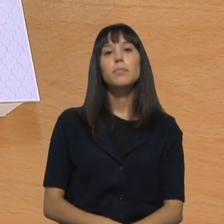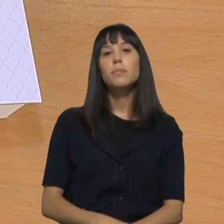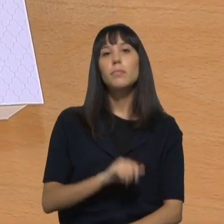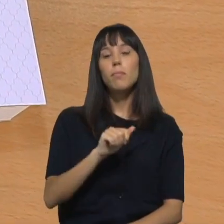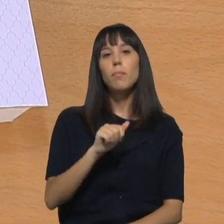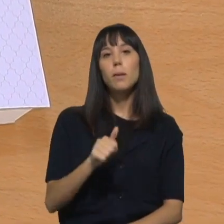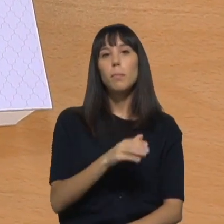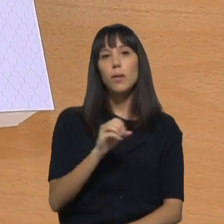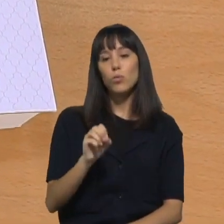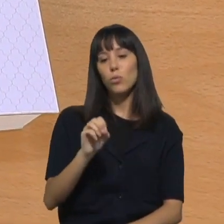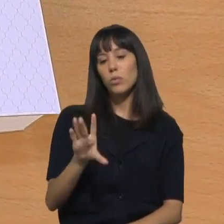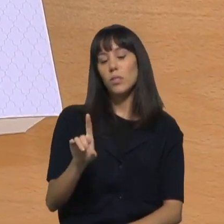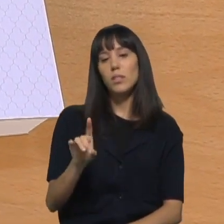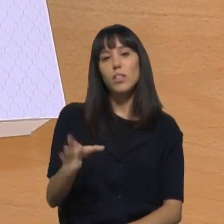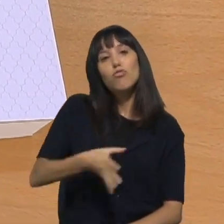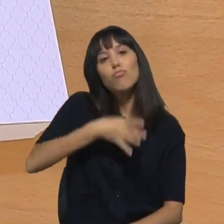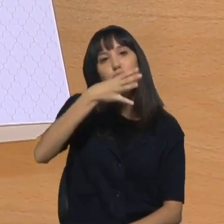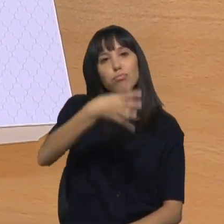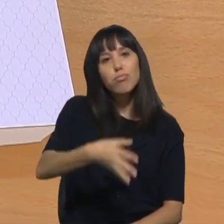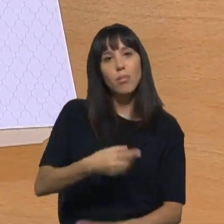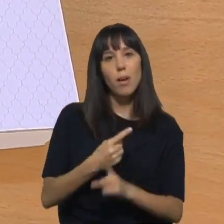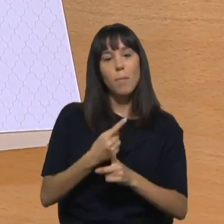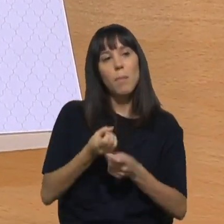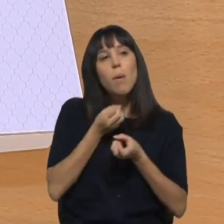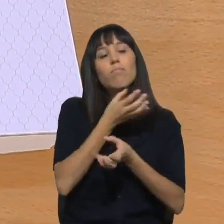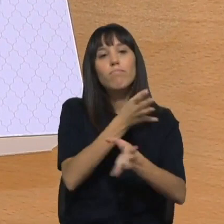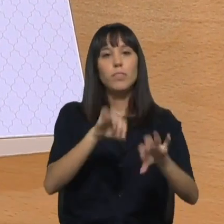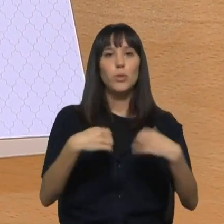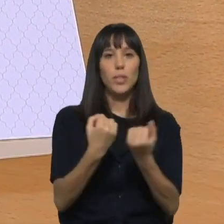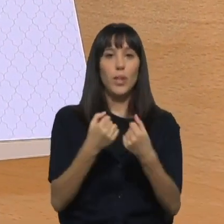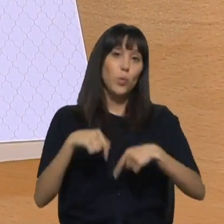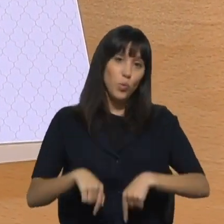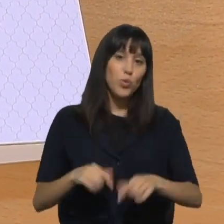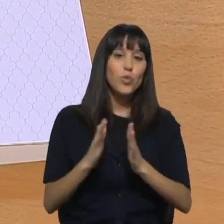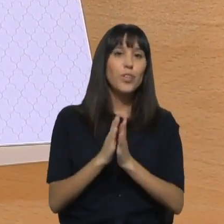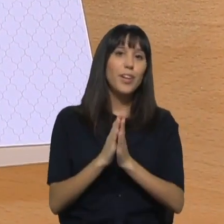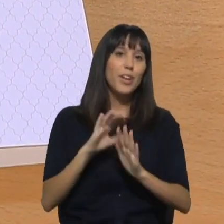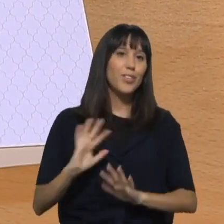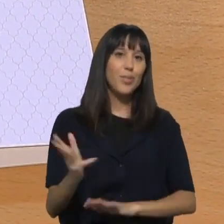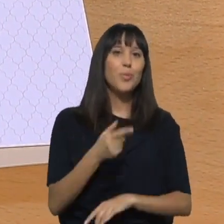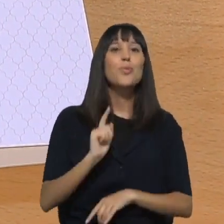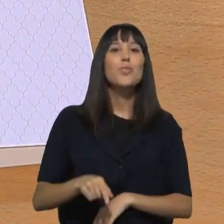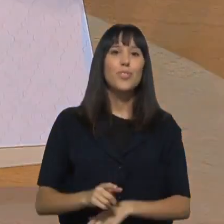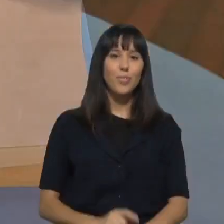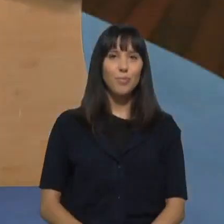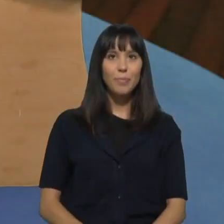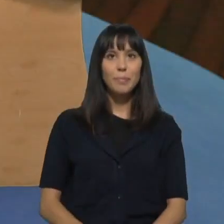XVI continua a dizer à sociedade de hoje, à Igreja de hoje? Eu penso que estes 2